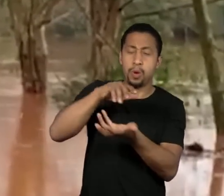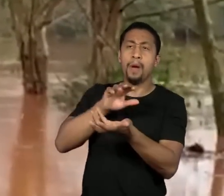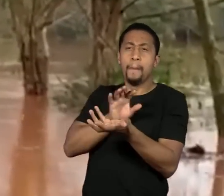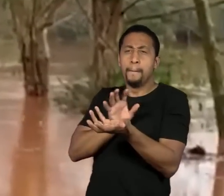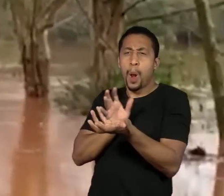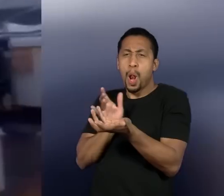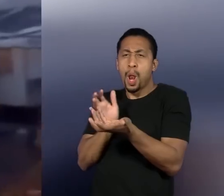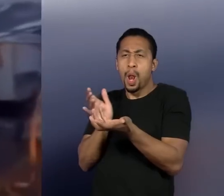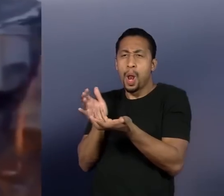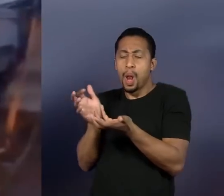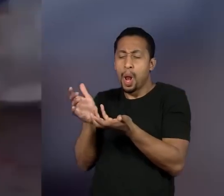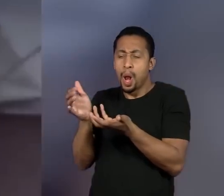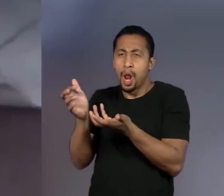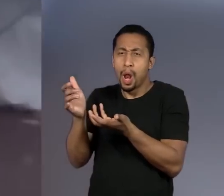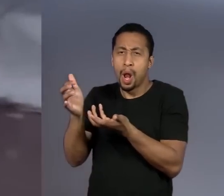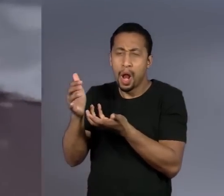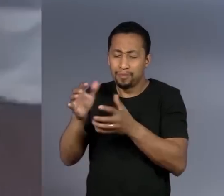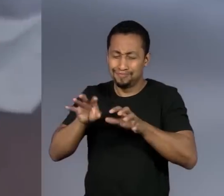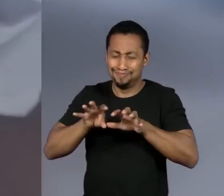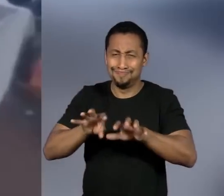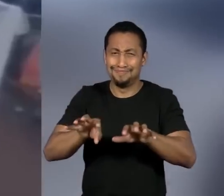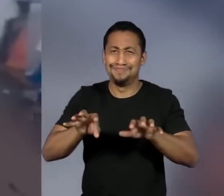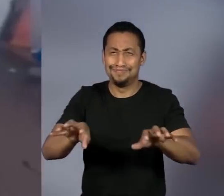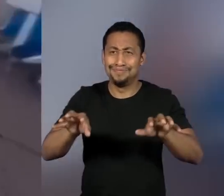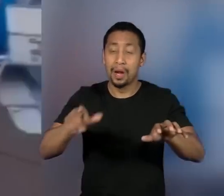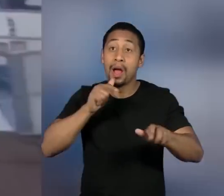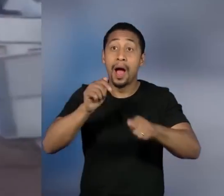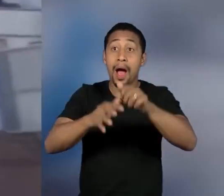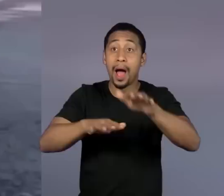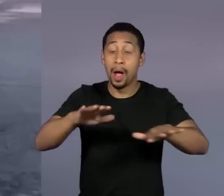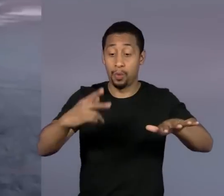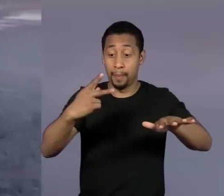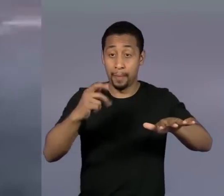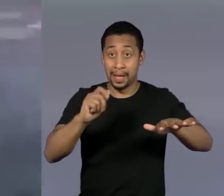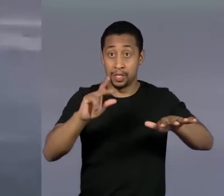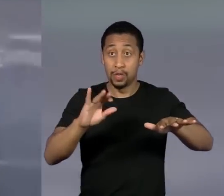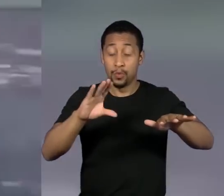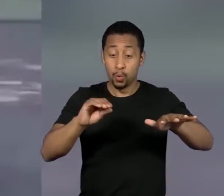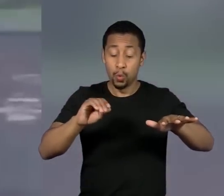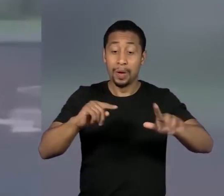o aquecimento das águas do Oceano Pacífico e afeta o clima